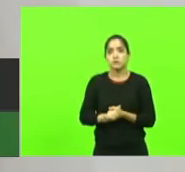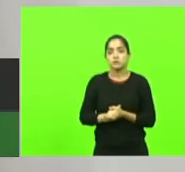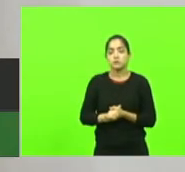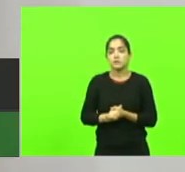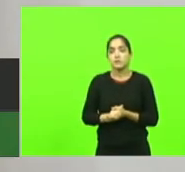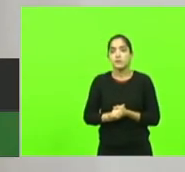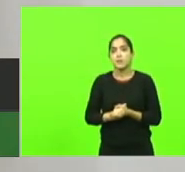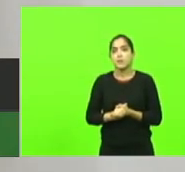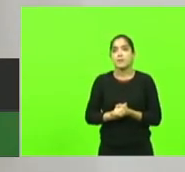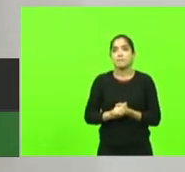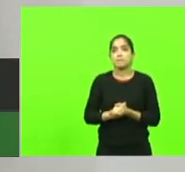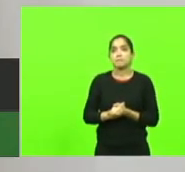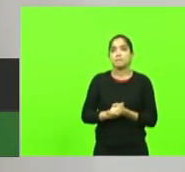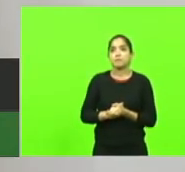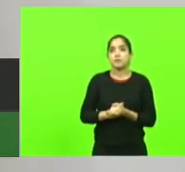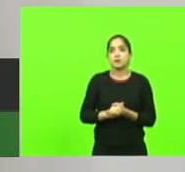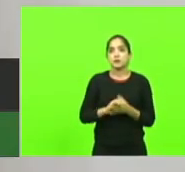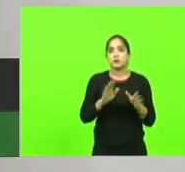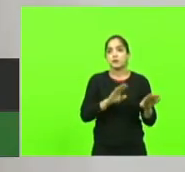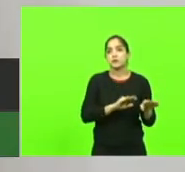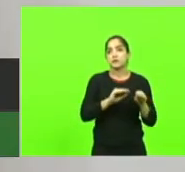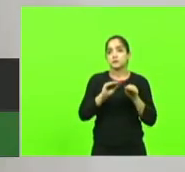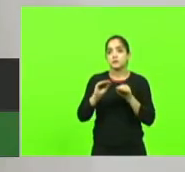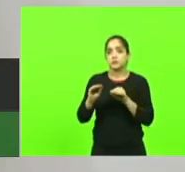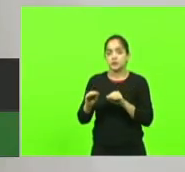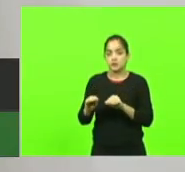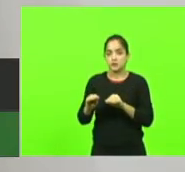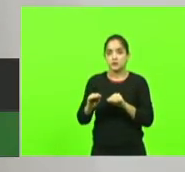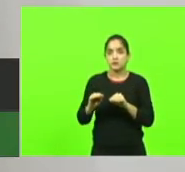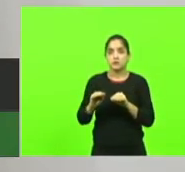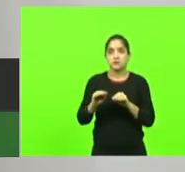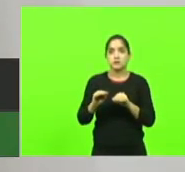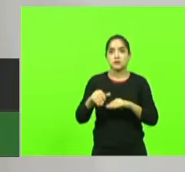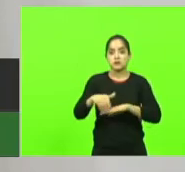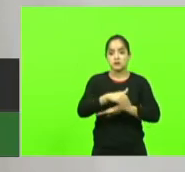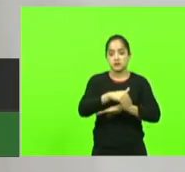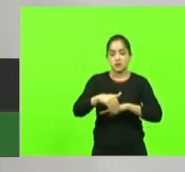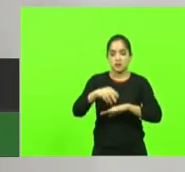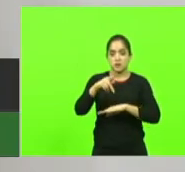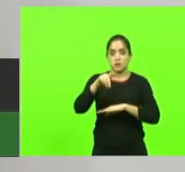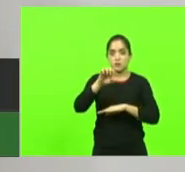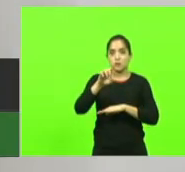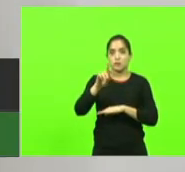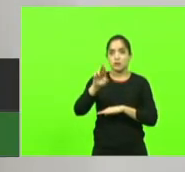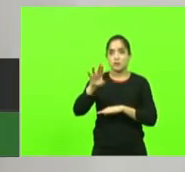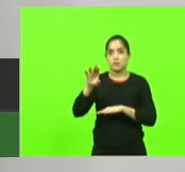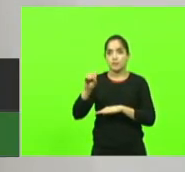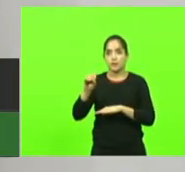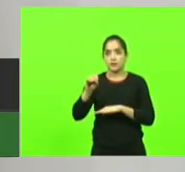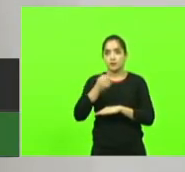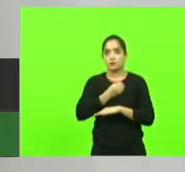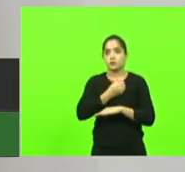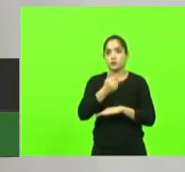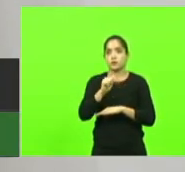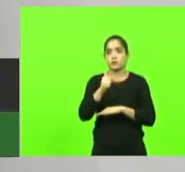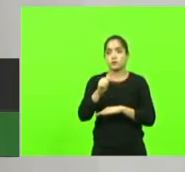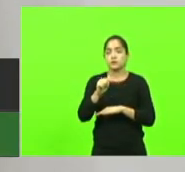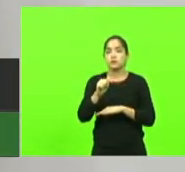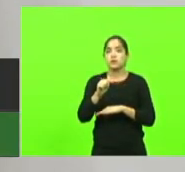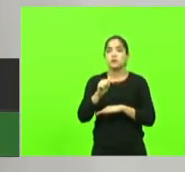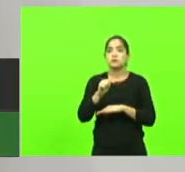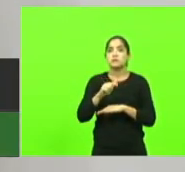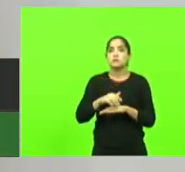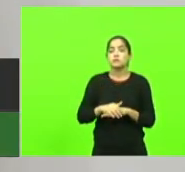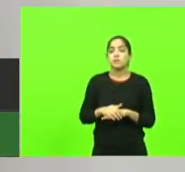a transferência do imóvel situado na rua Pedro José João, sem número, bairro Nossa Senhora das